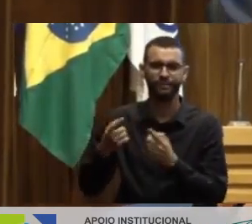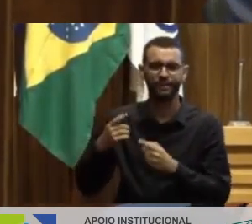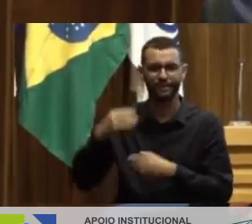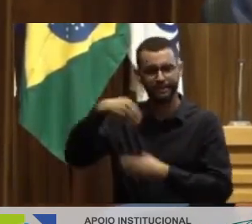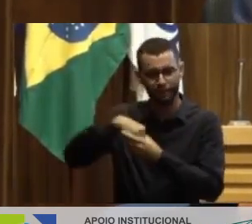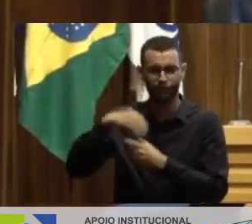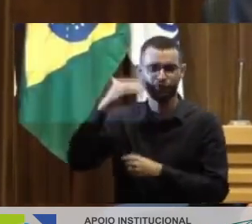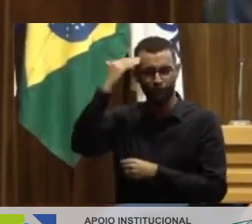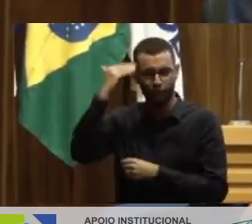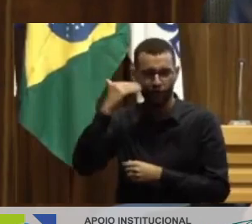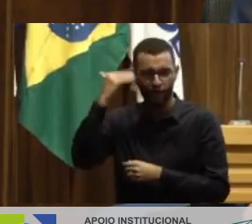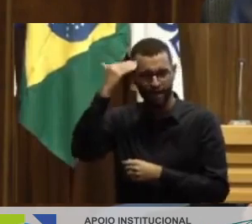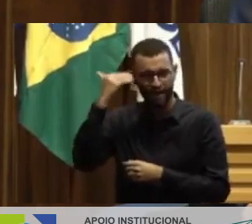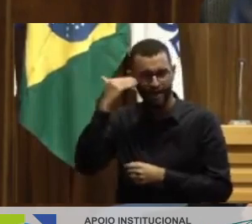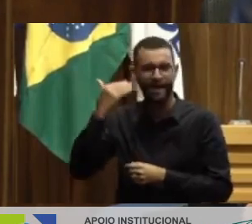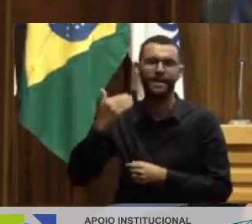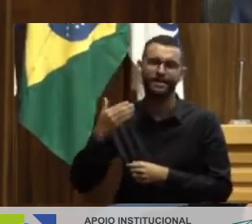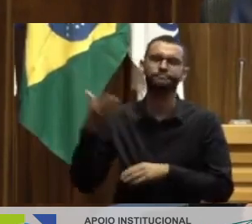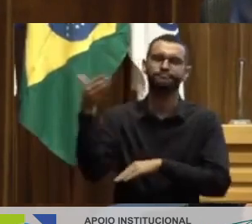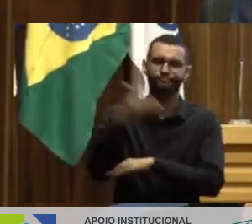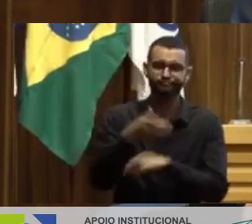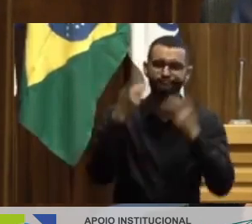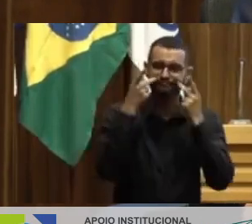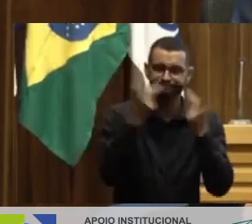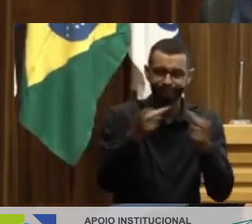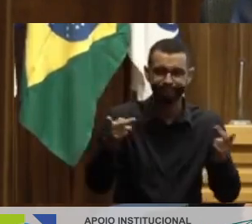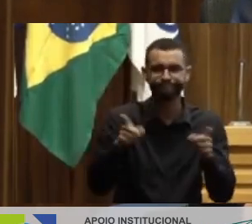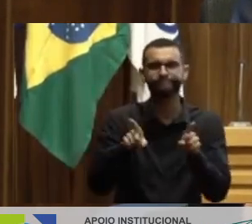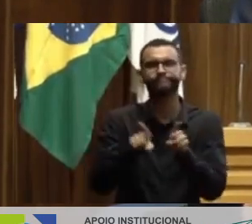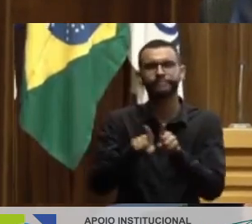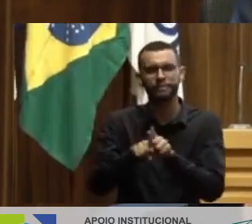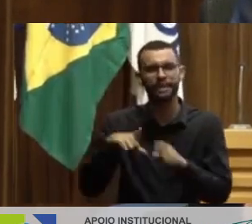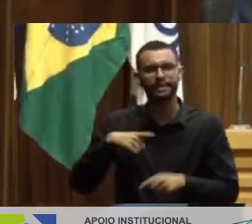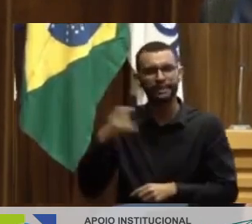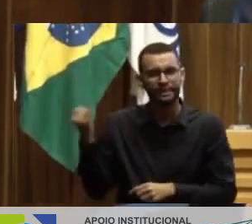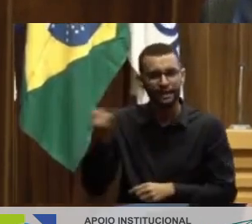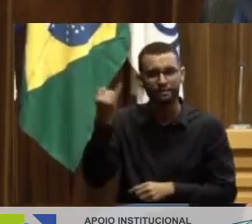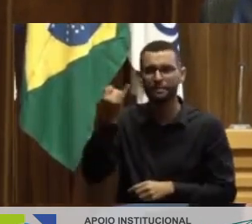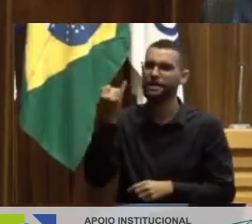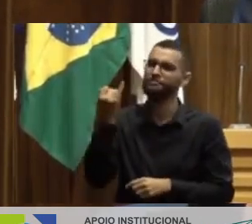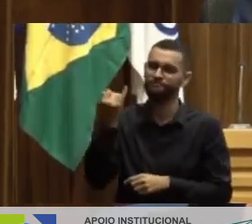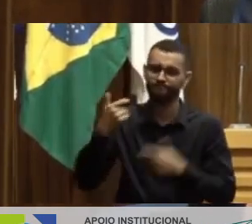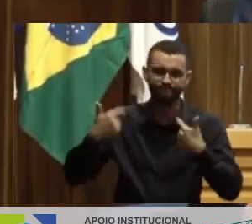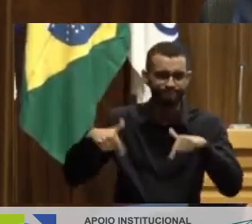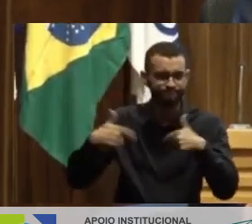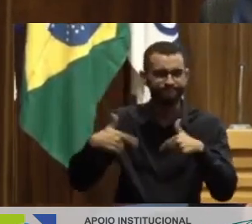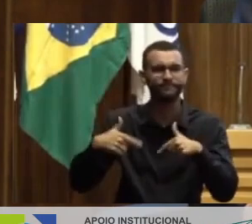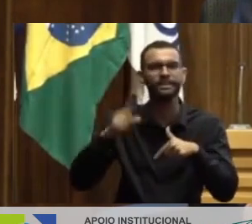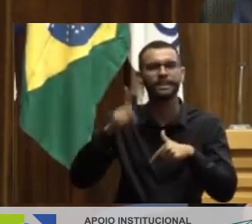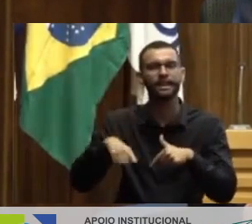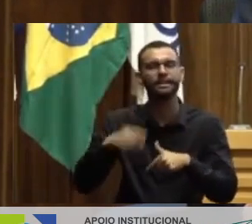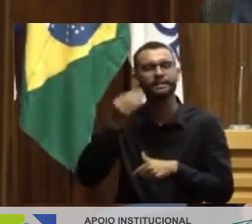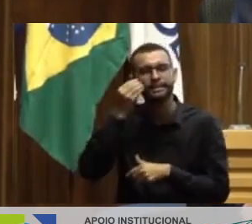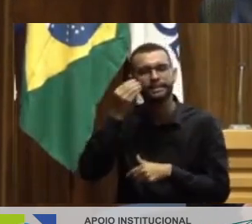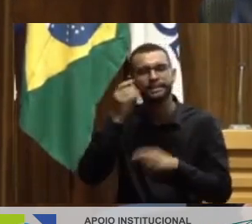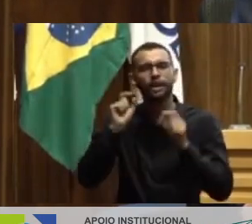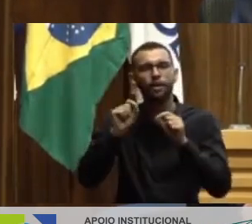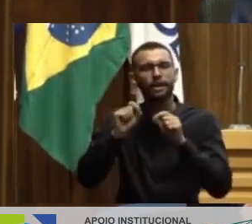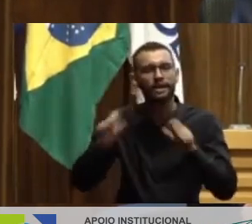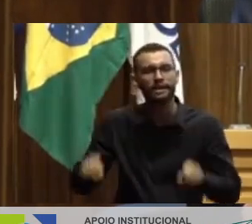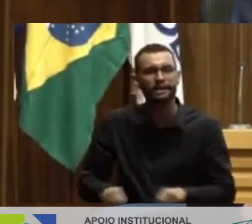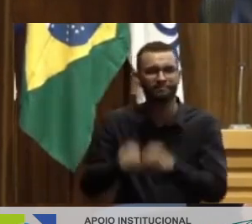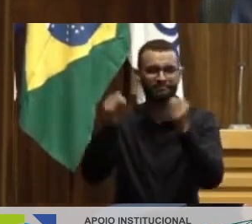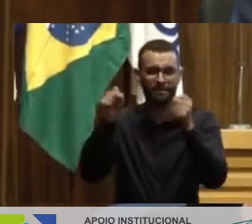o Capelli na frente da BDI com um trabalho muito importante, que é tentar desobstruir o processo